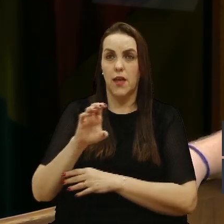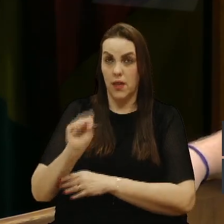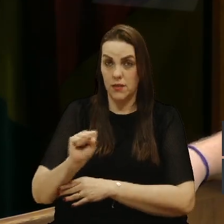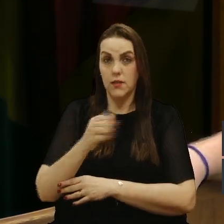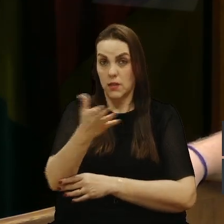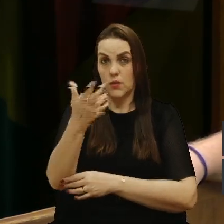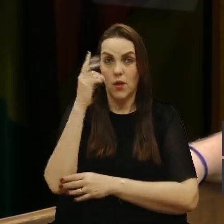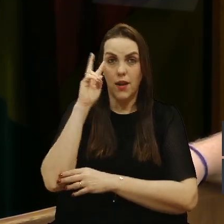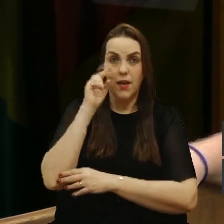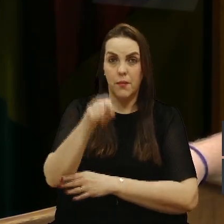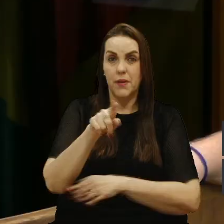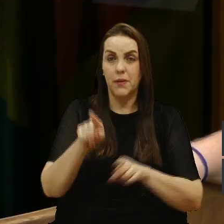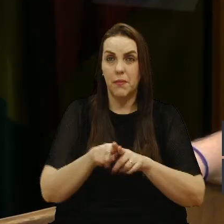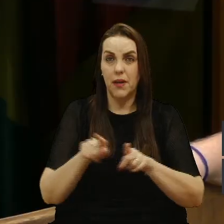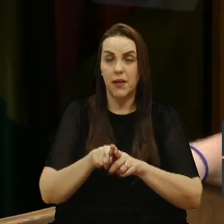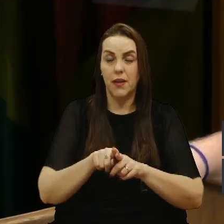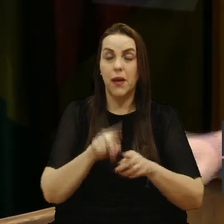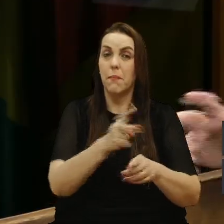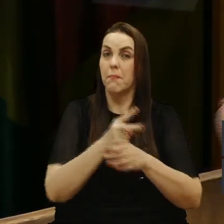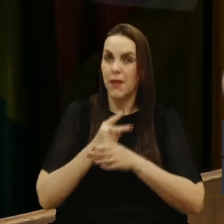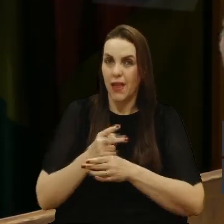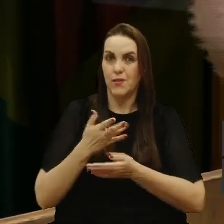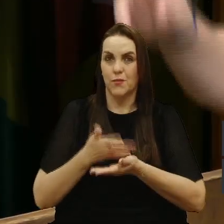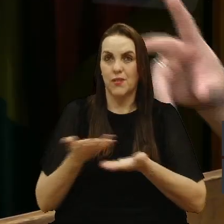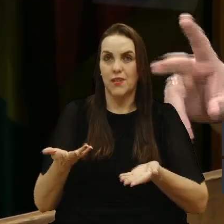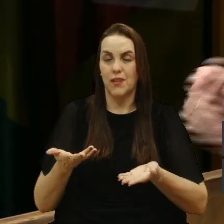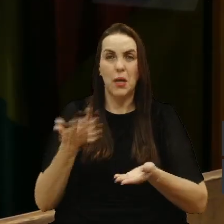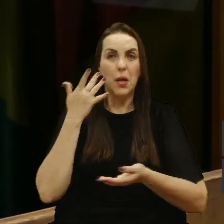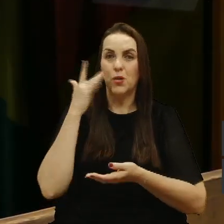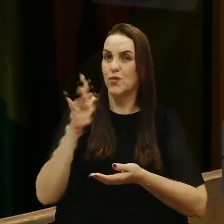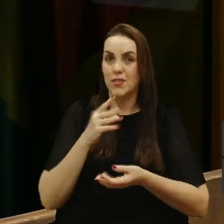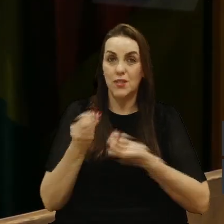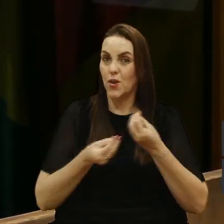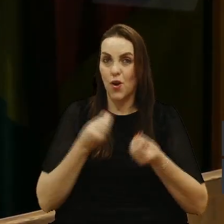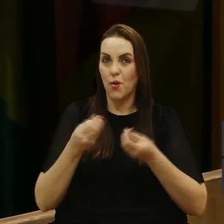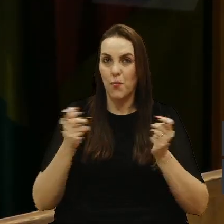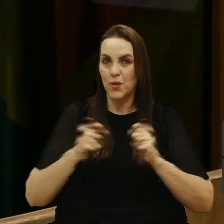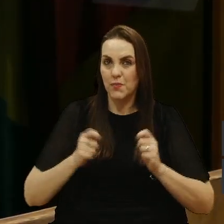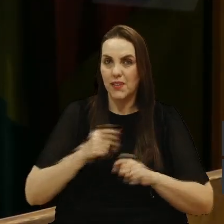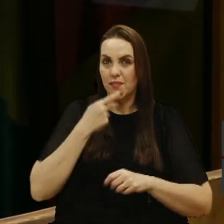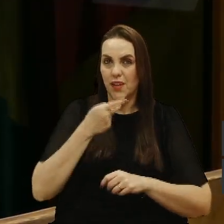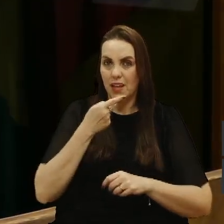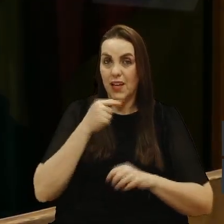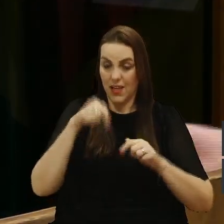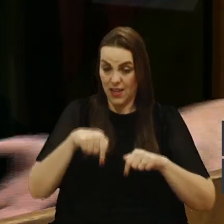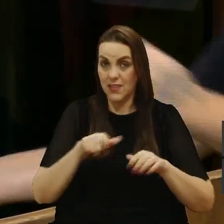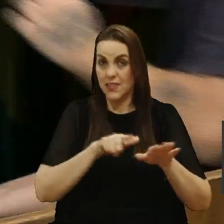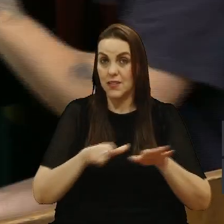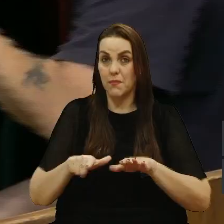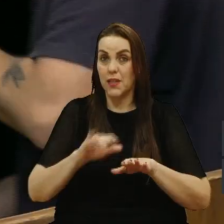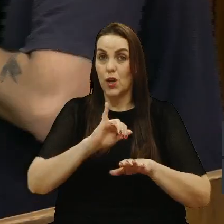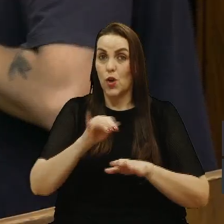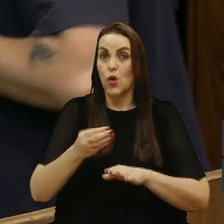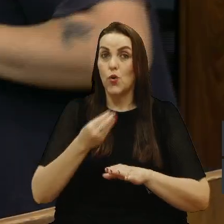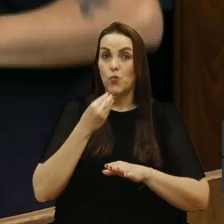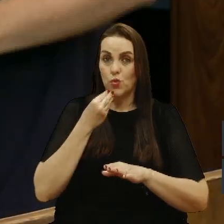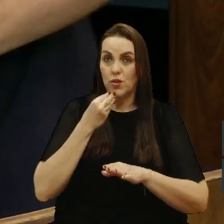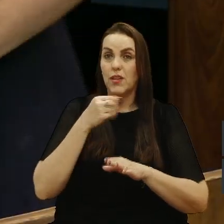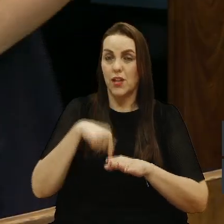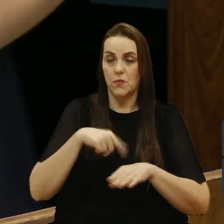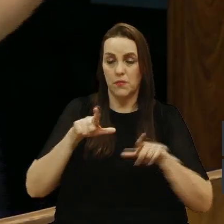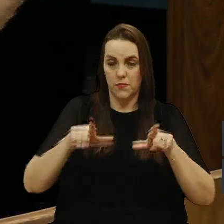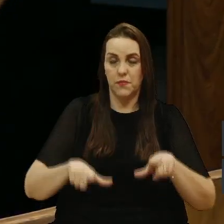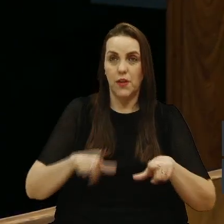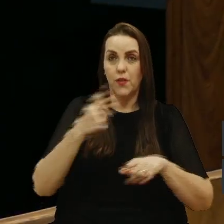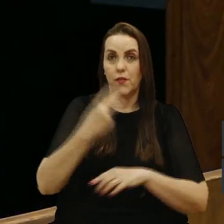lembra. Empréstimo subsidiado. Não sei se nem se posso falar, mas nessa semana tive a oportunidade. O meu gabinete recebeu o